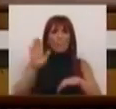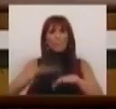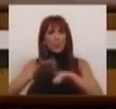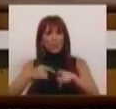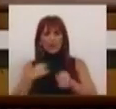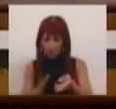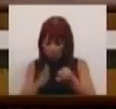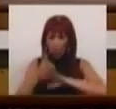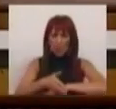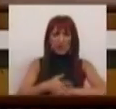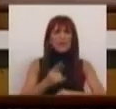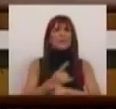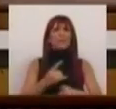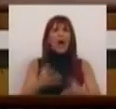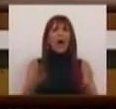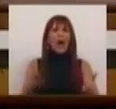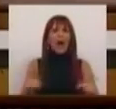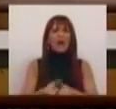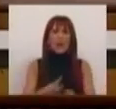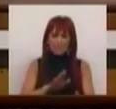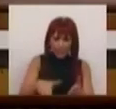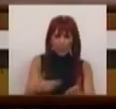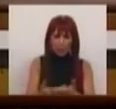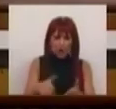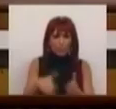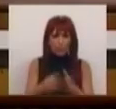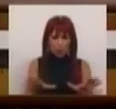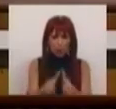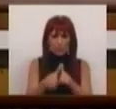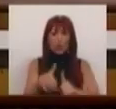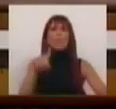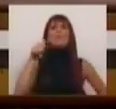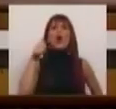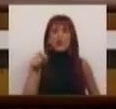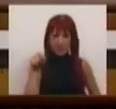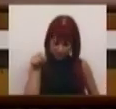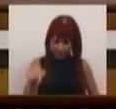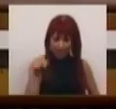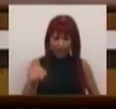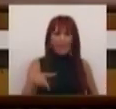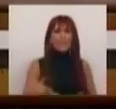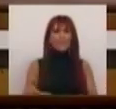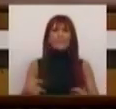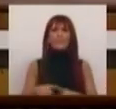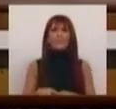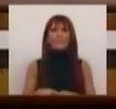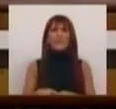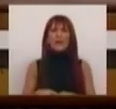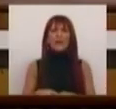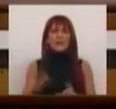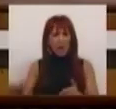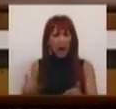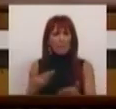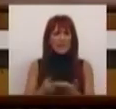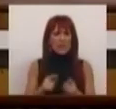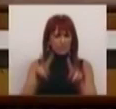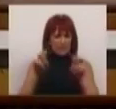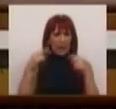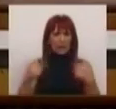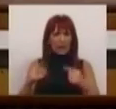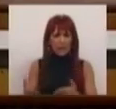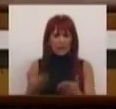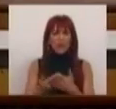isso, continua a justificar-se as propostas do Grupo Parlamentar do Bloco de Esquerda tem apresentado nesta